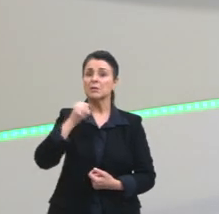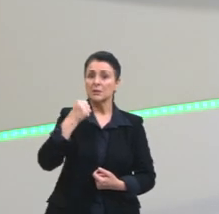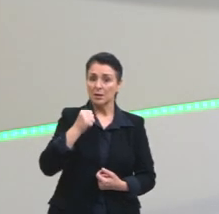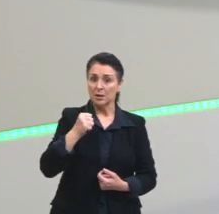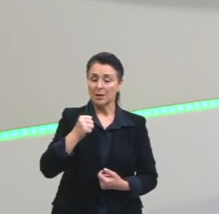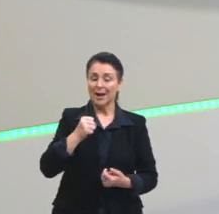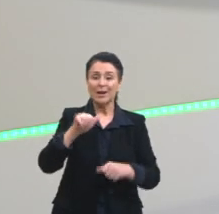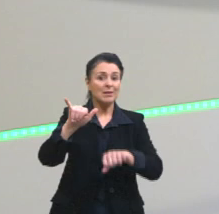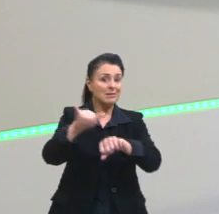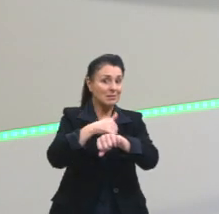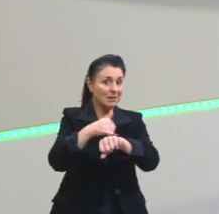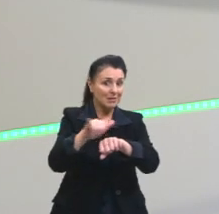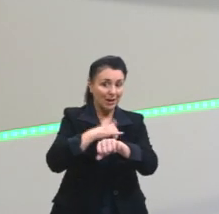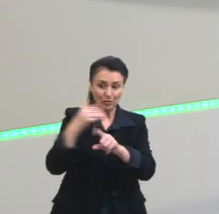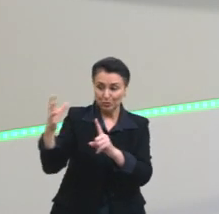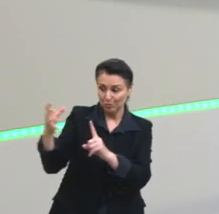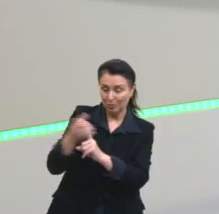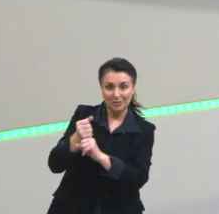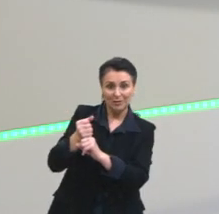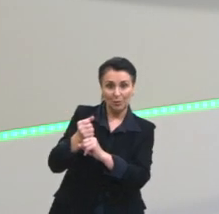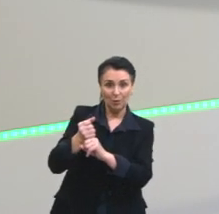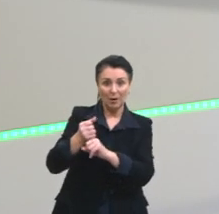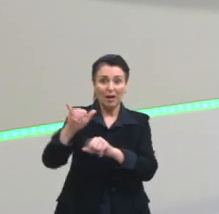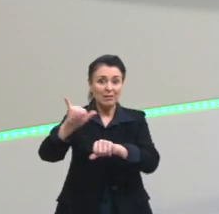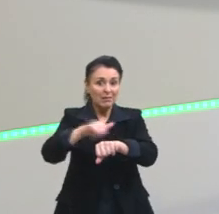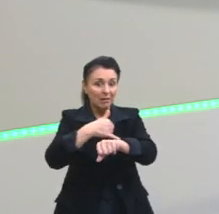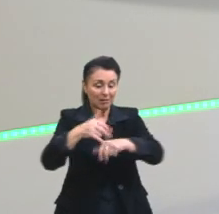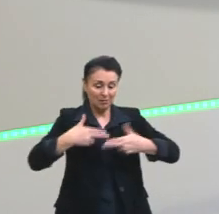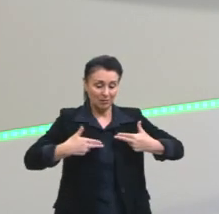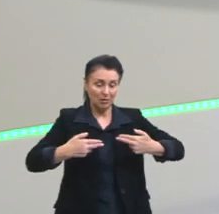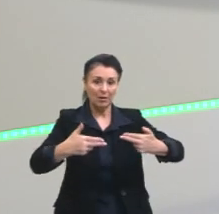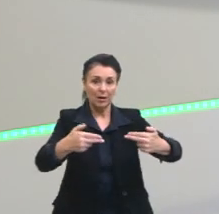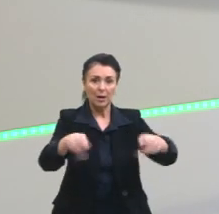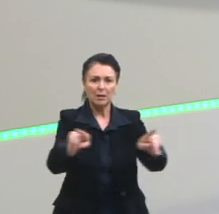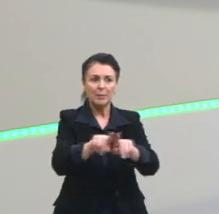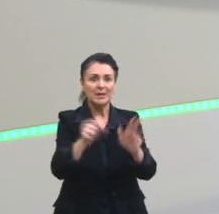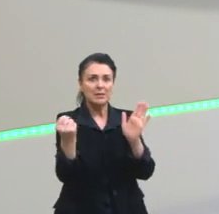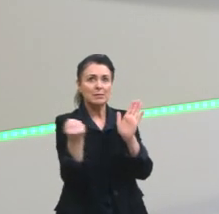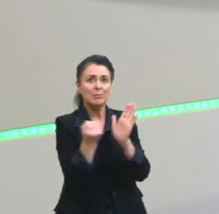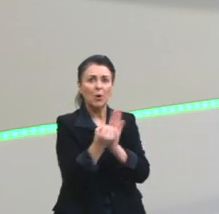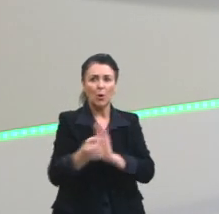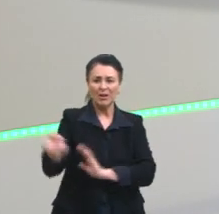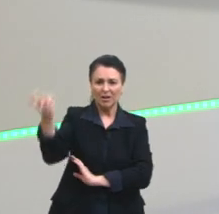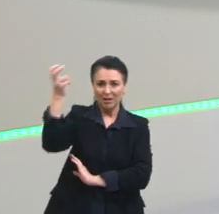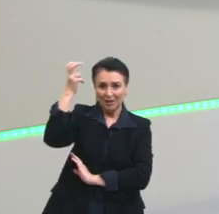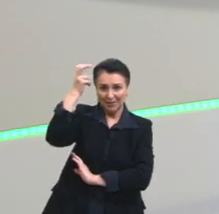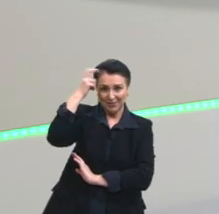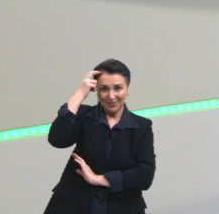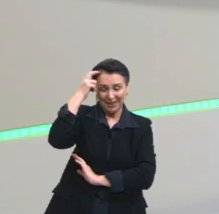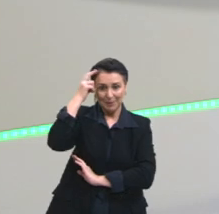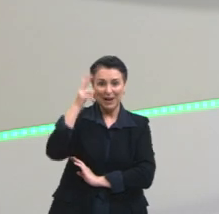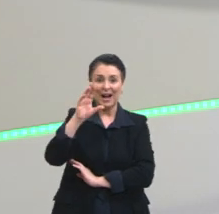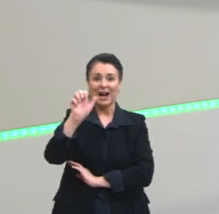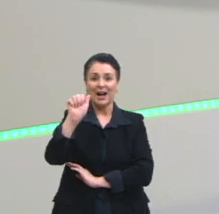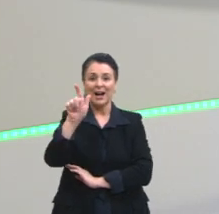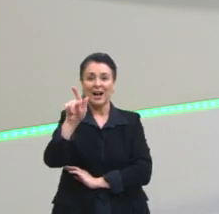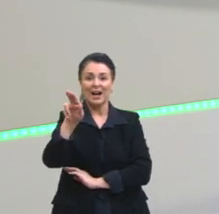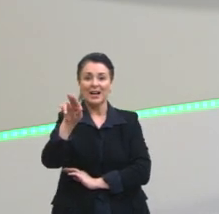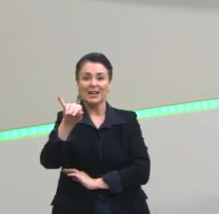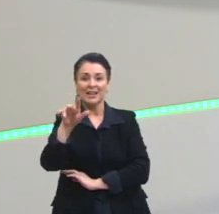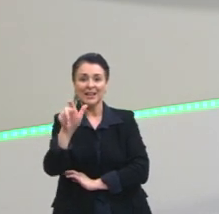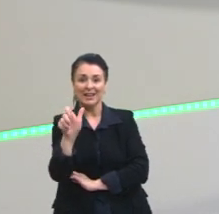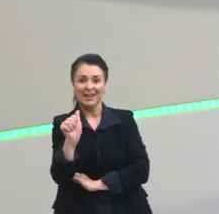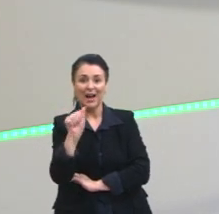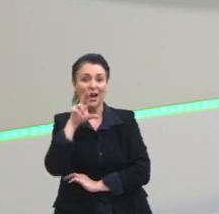dominação estratégias de guerra e até em termos simbólicos culturais né a águia Romana um símbolo do Império